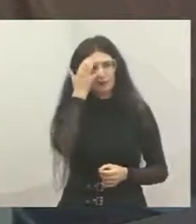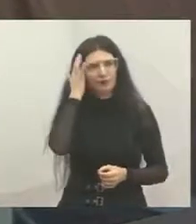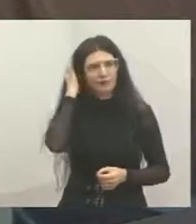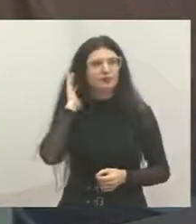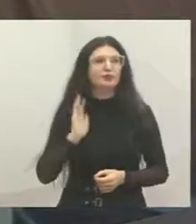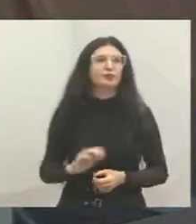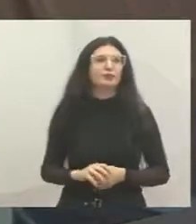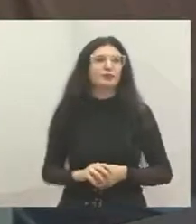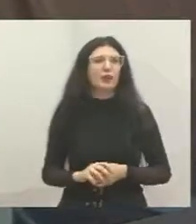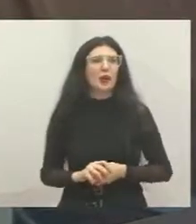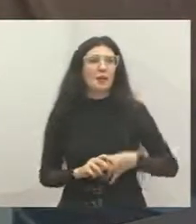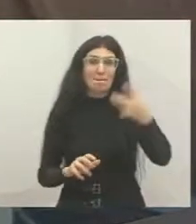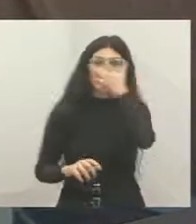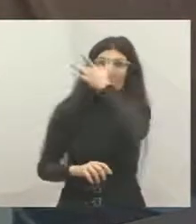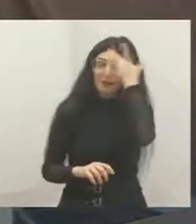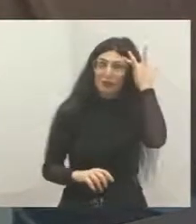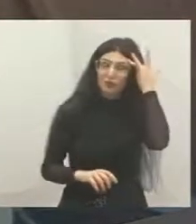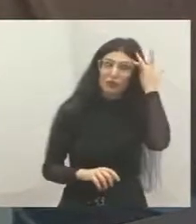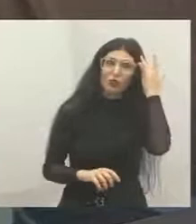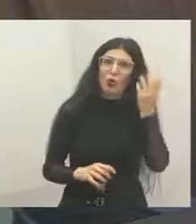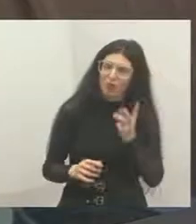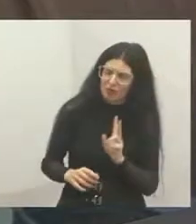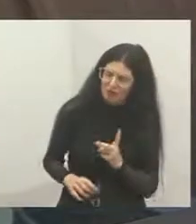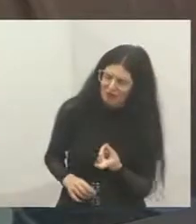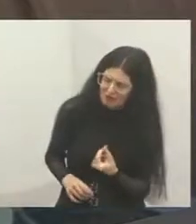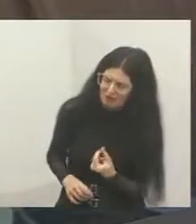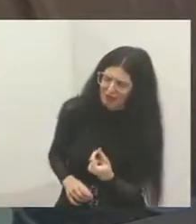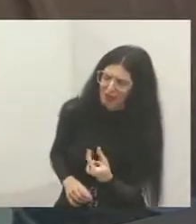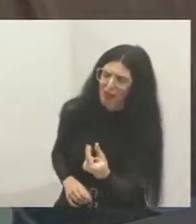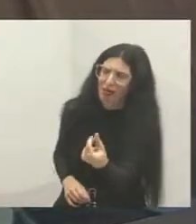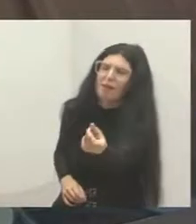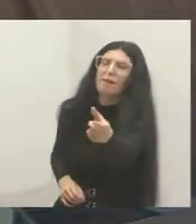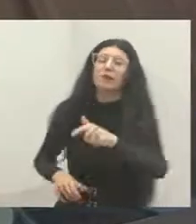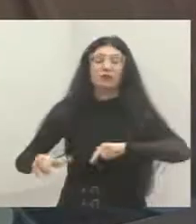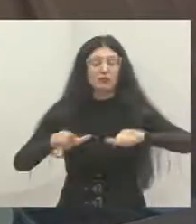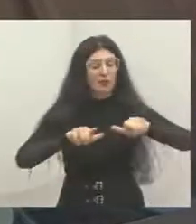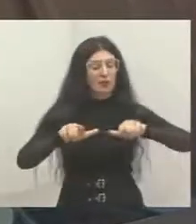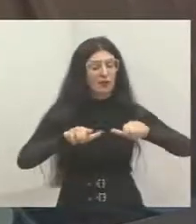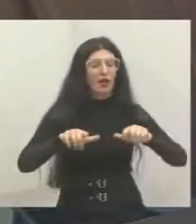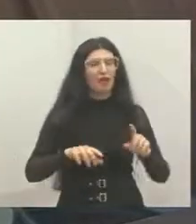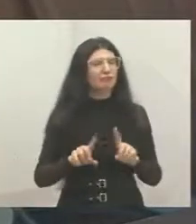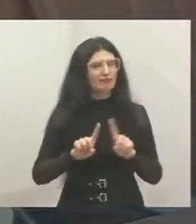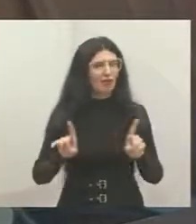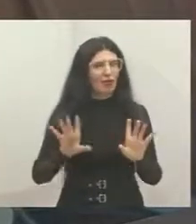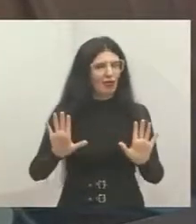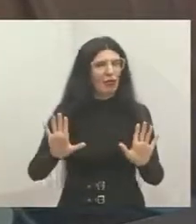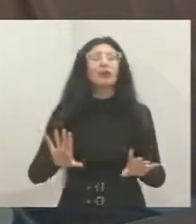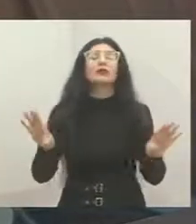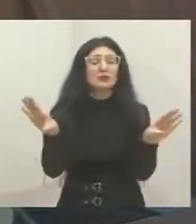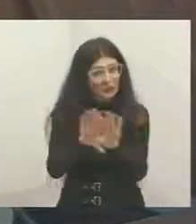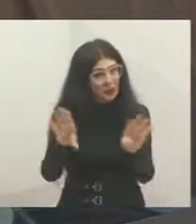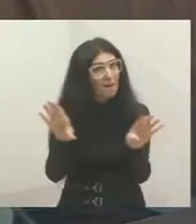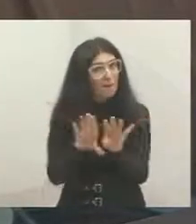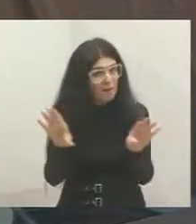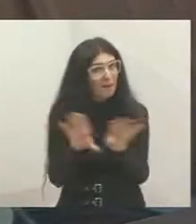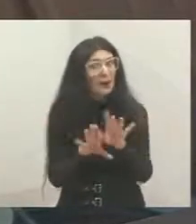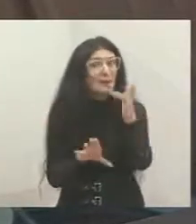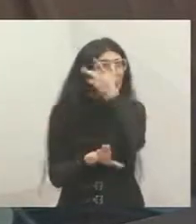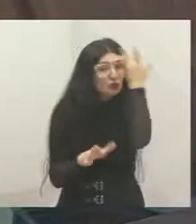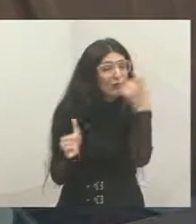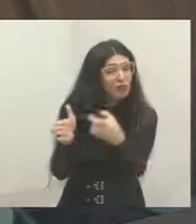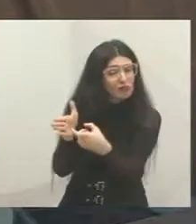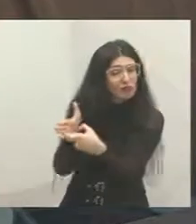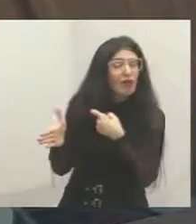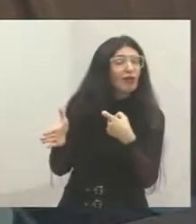os efetivos, entra também todos os gastos com outros serviços terceirizados que entra os recursos humanos.